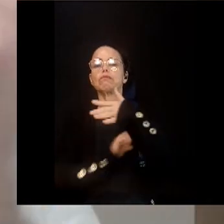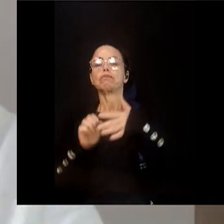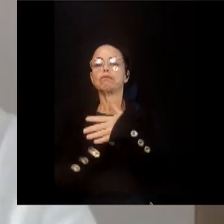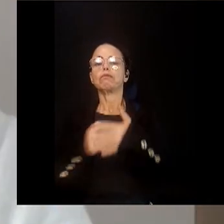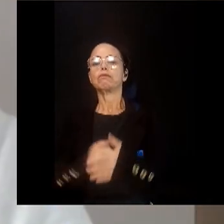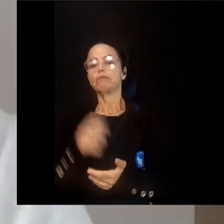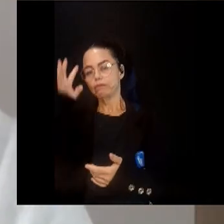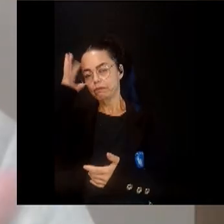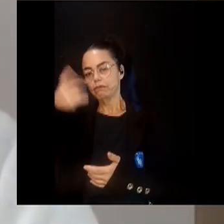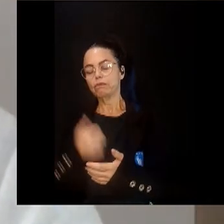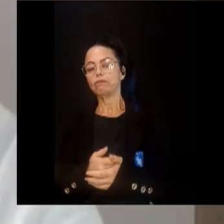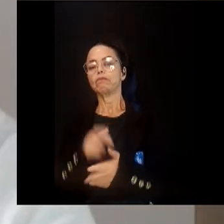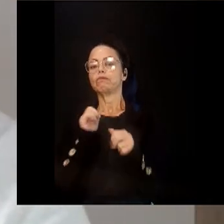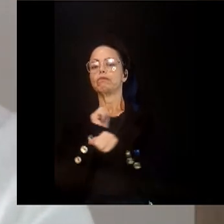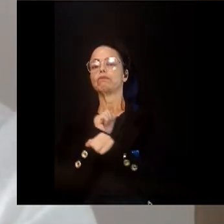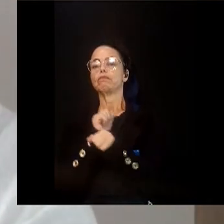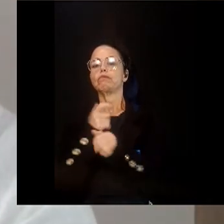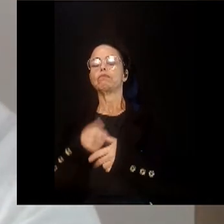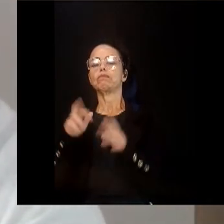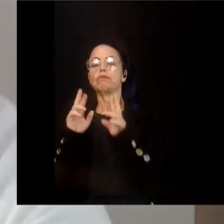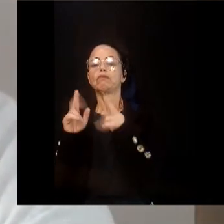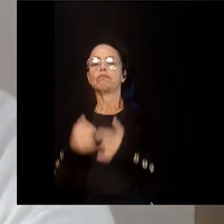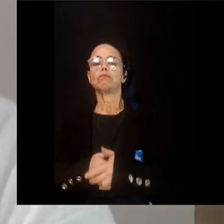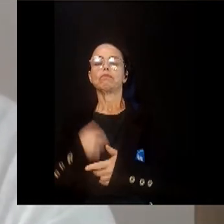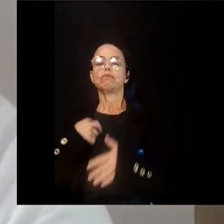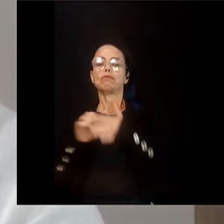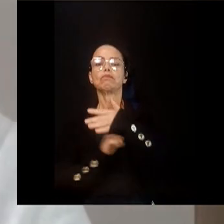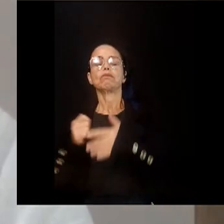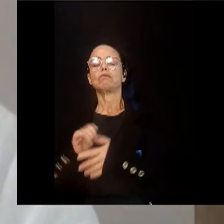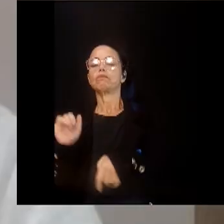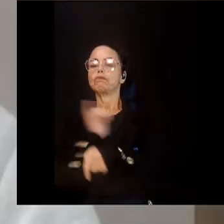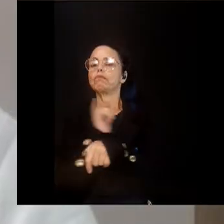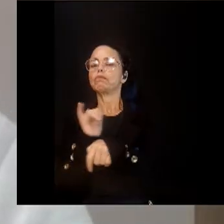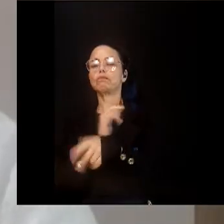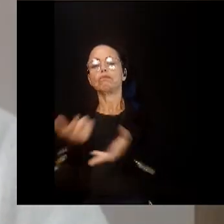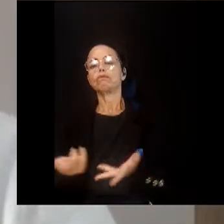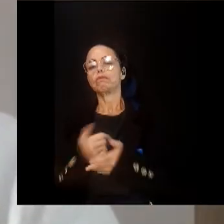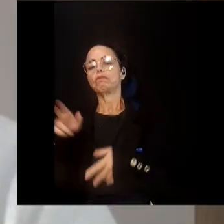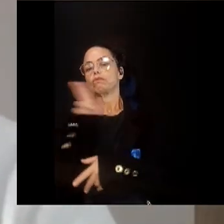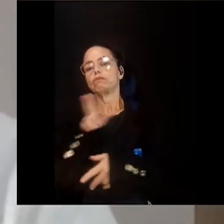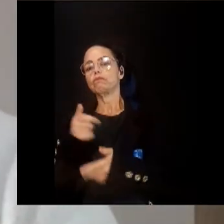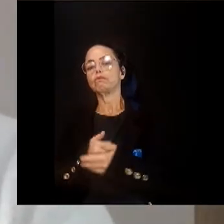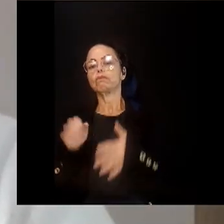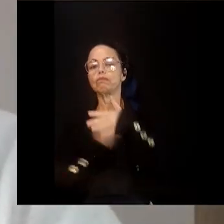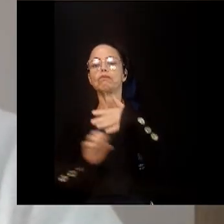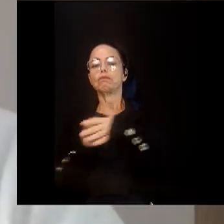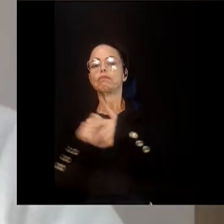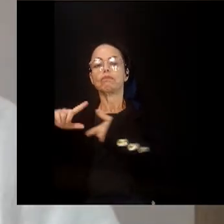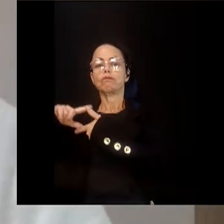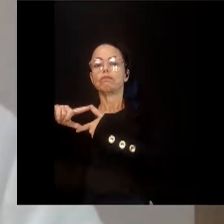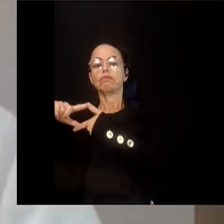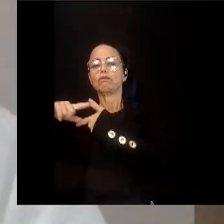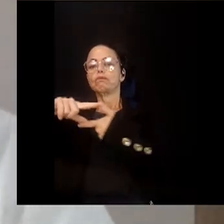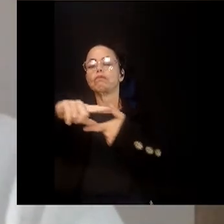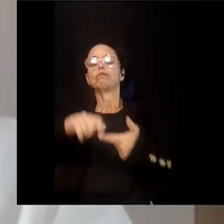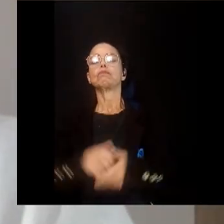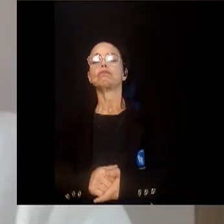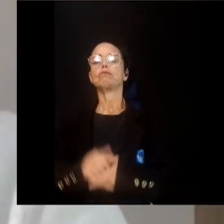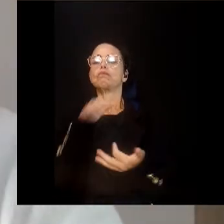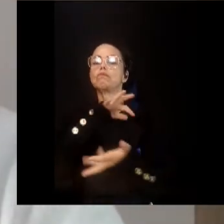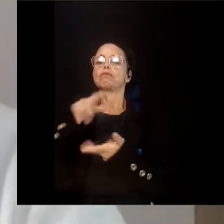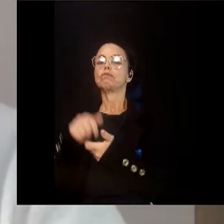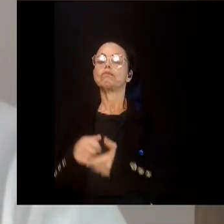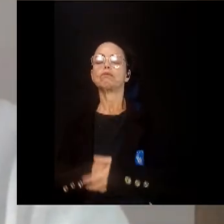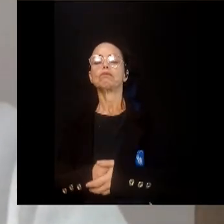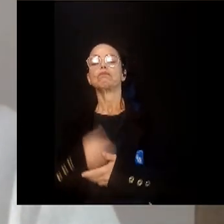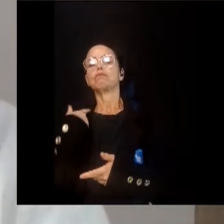esperar que o Estado me diga qual metodologia eu vou utilizar. Então, numa empresa tradicional multinacional, pode ser que, de repente, um PDCA funcione